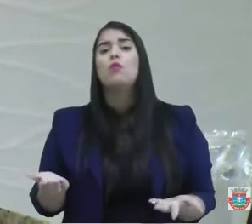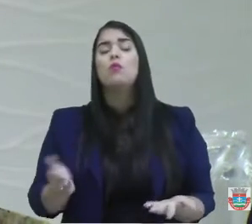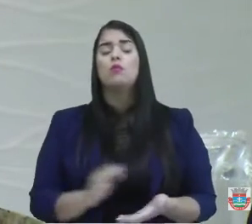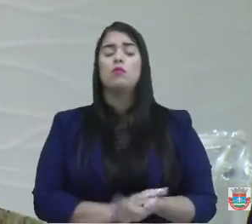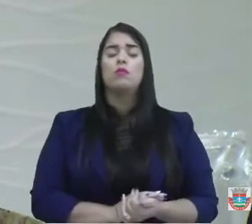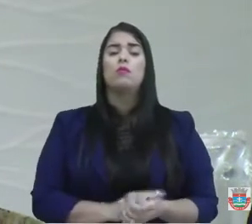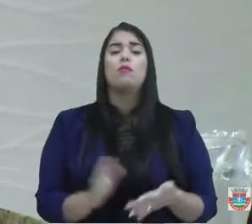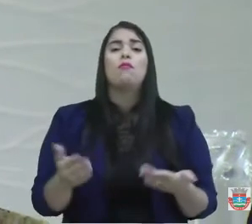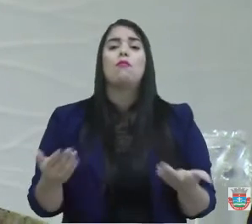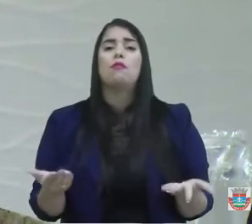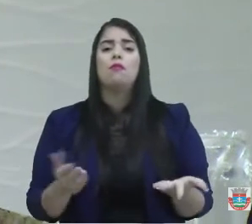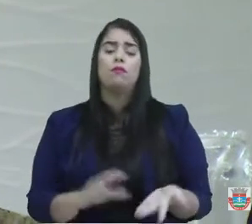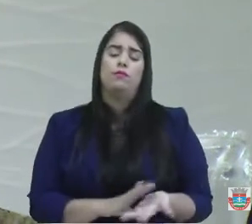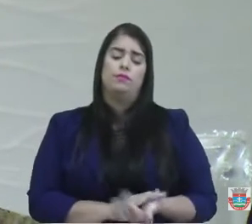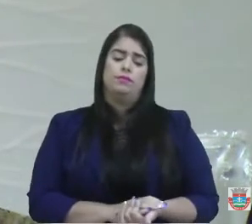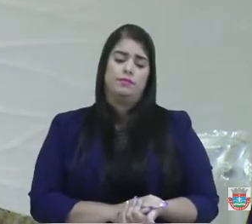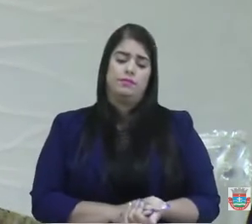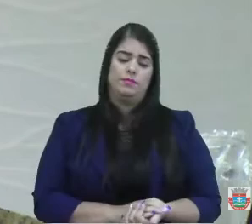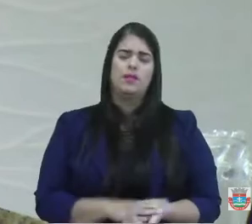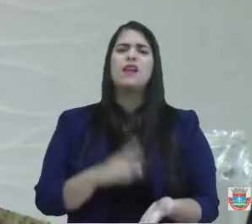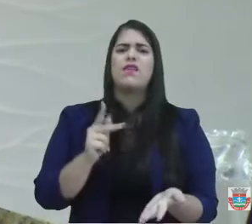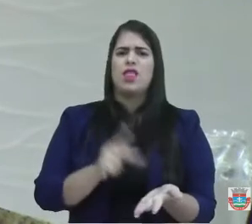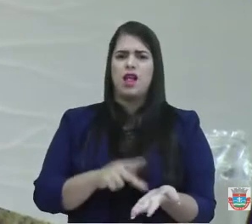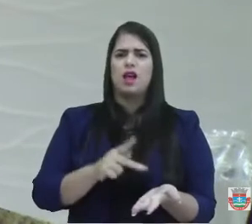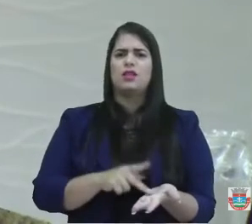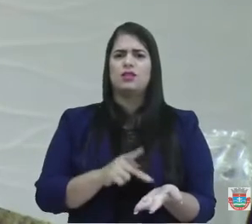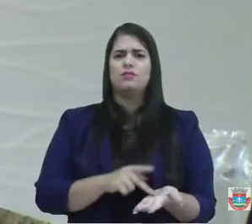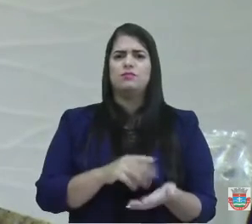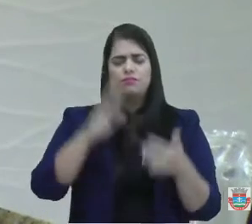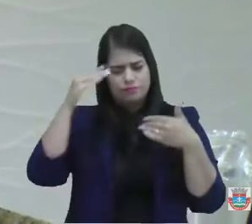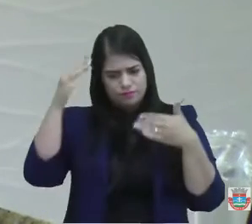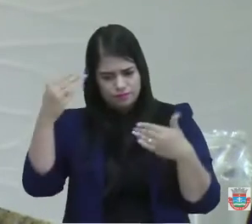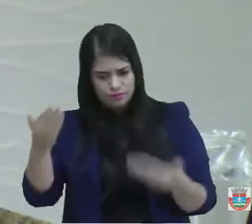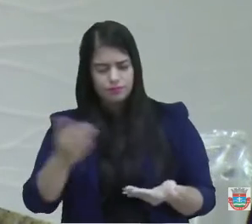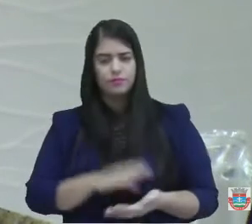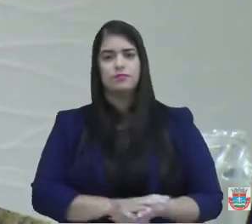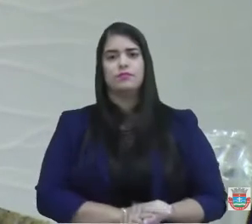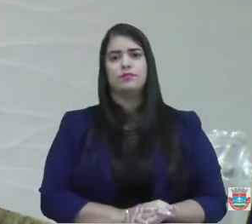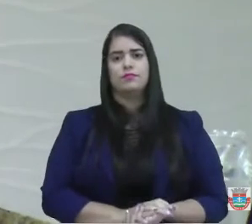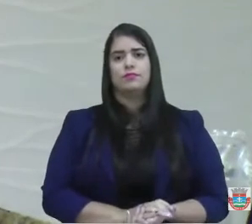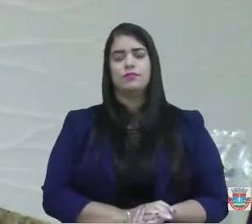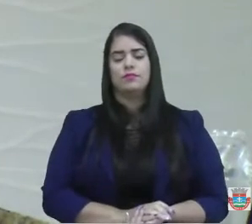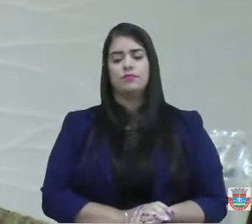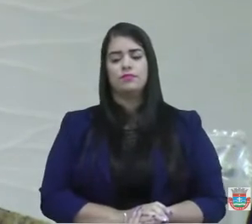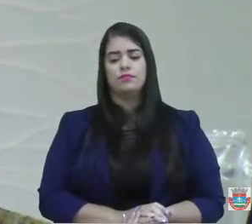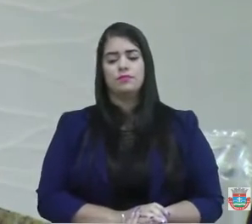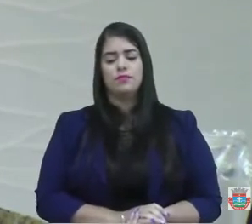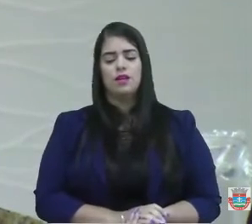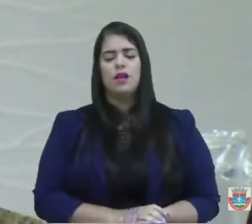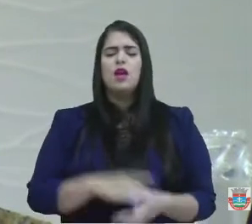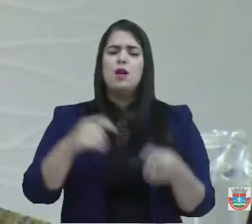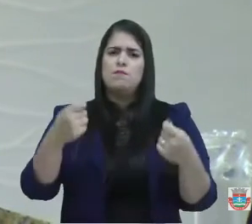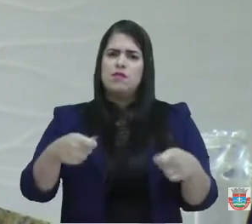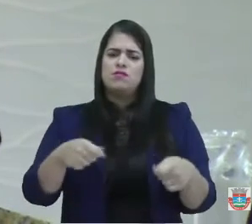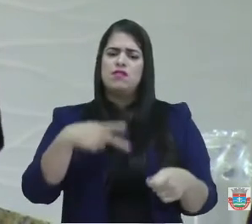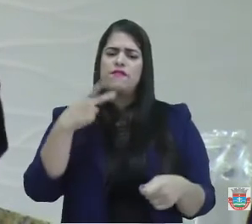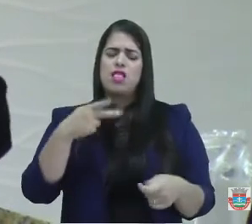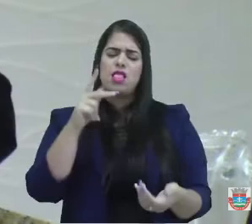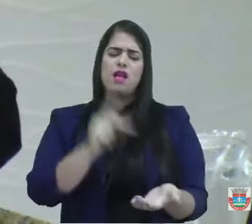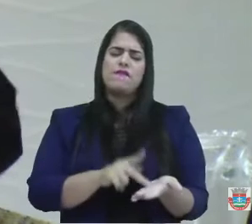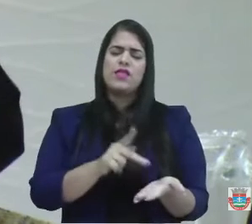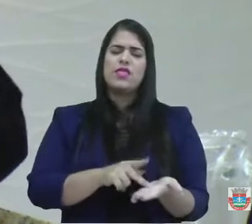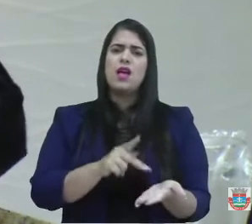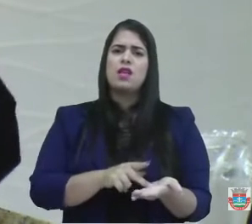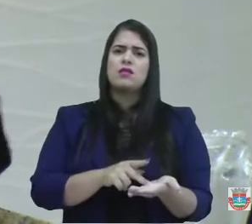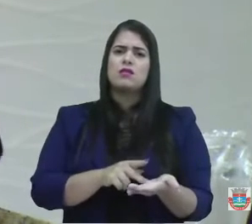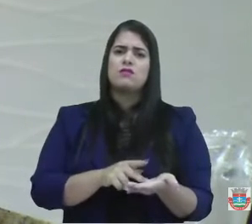É? A verdade é essa, ô excelência. Tem que falar a verdade. Eu ganho, quando eu entro